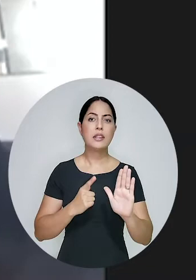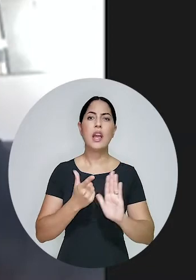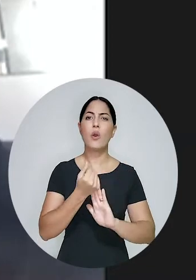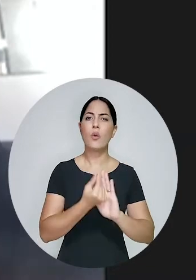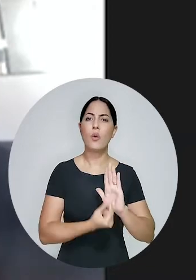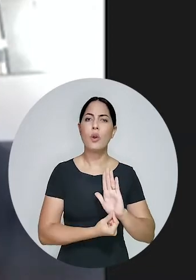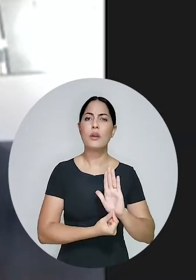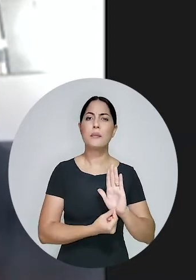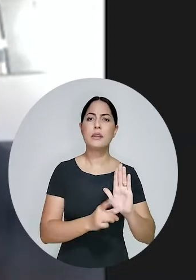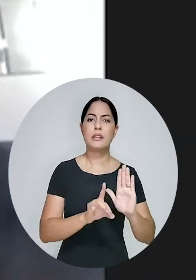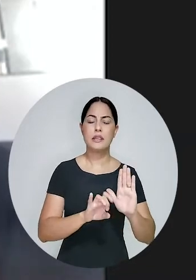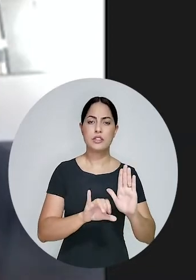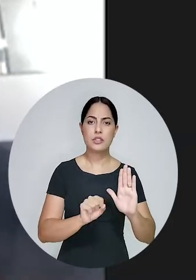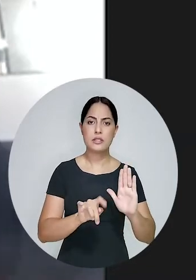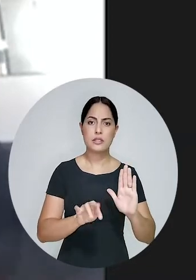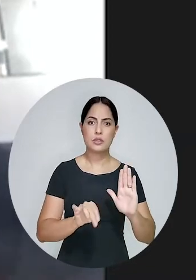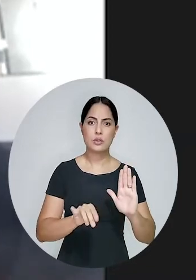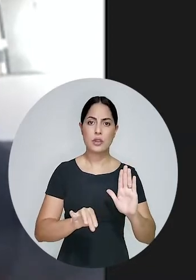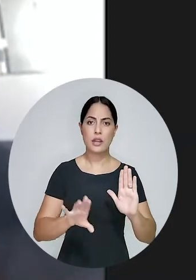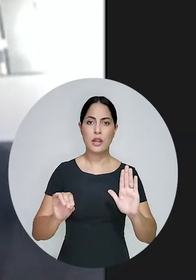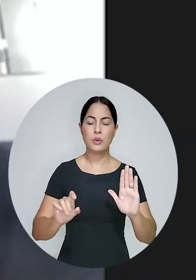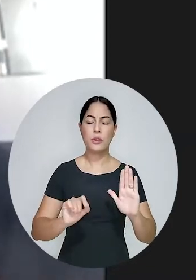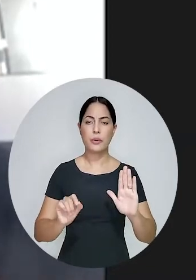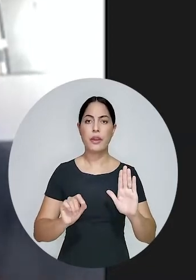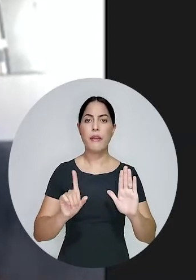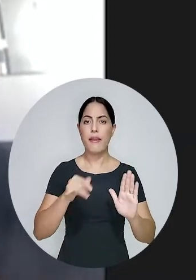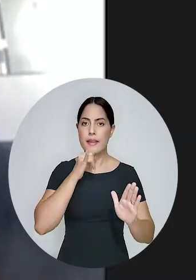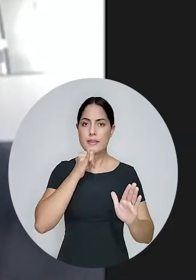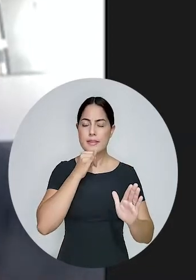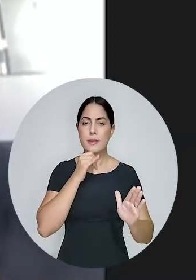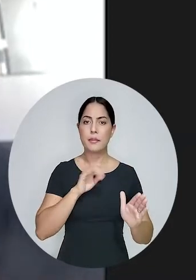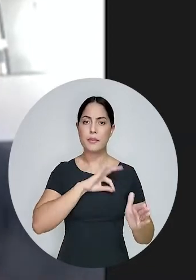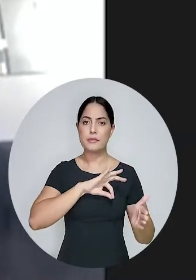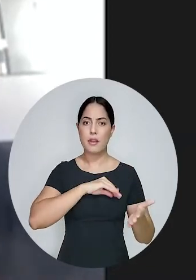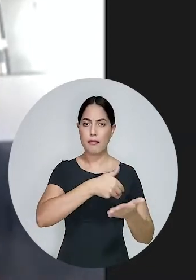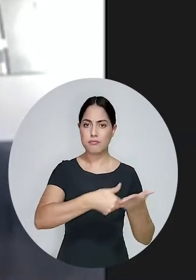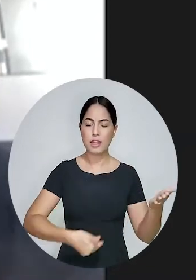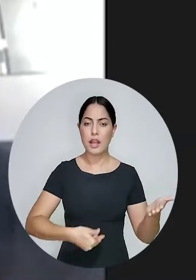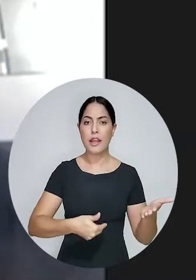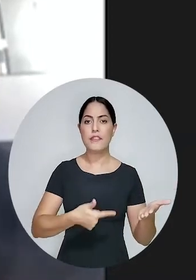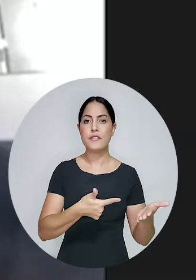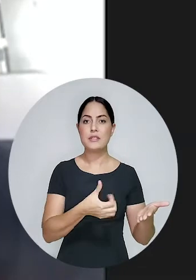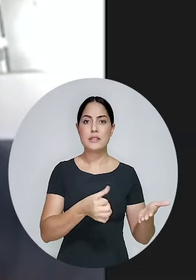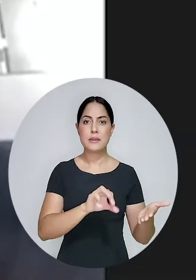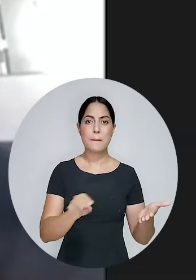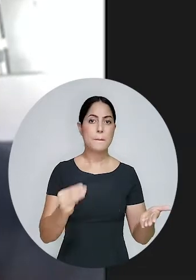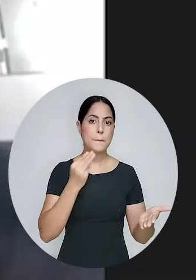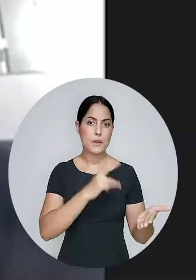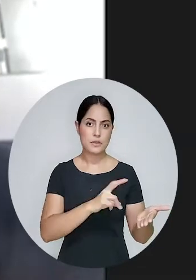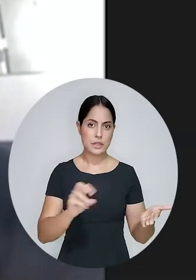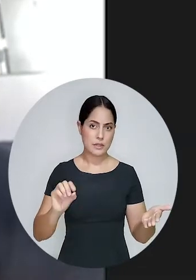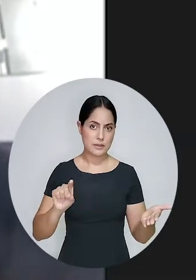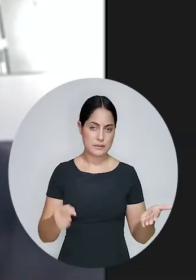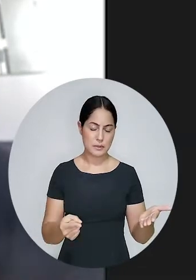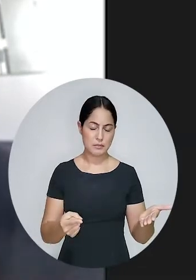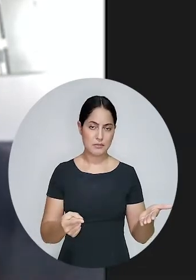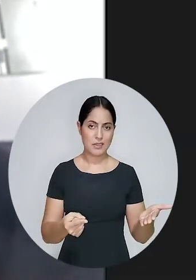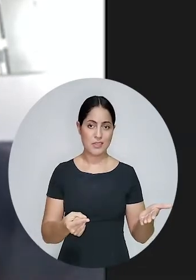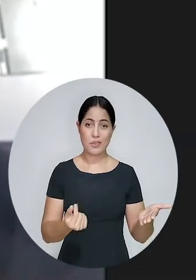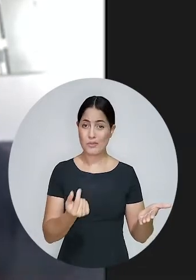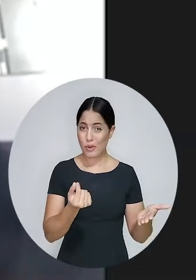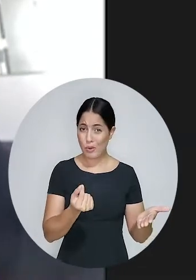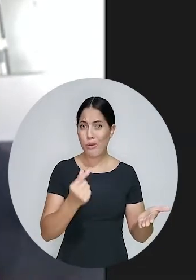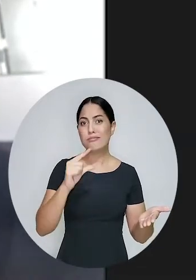discricionário, que é aquele orçamento que exclui o pagamento de salários, ele era de 26 milhões e 500, ou seja, que já